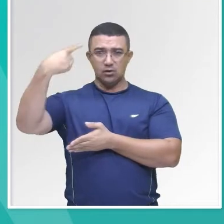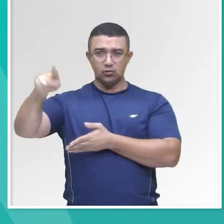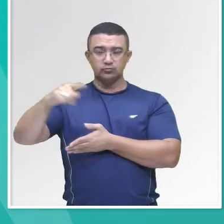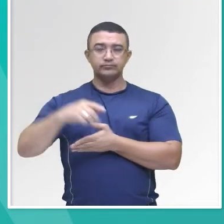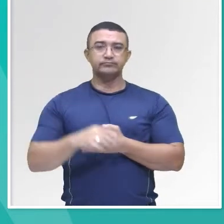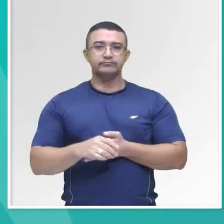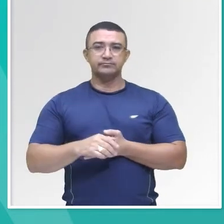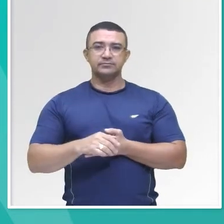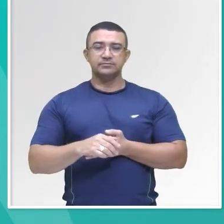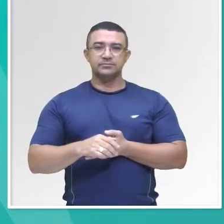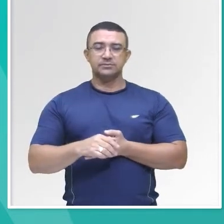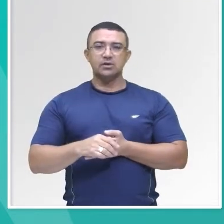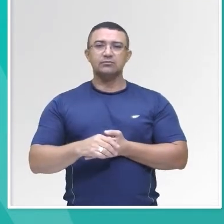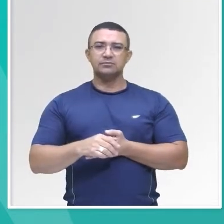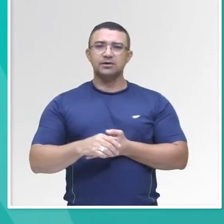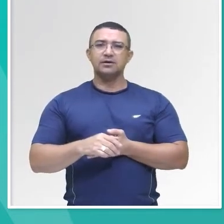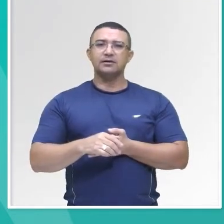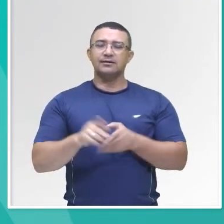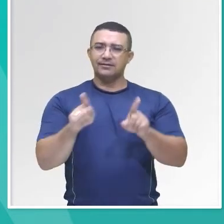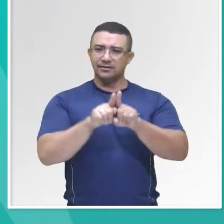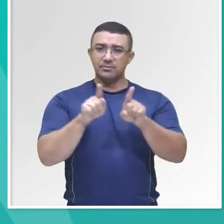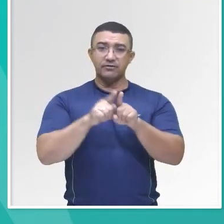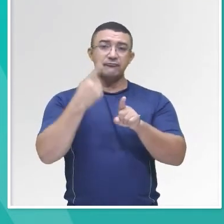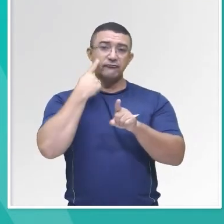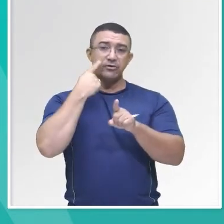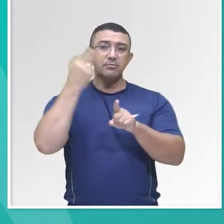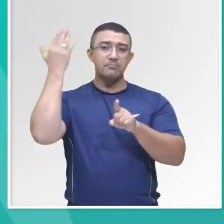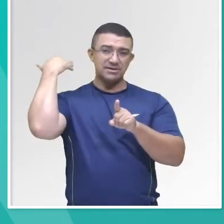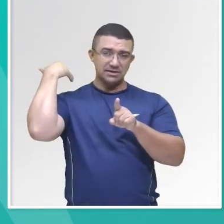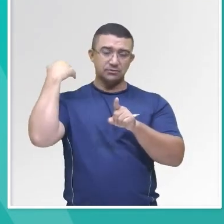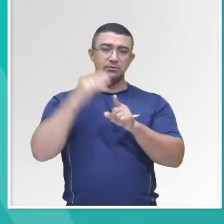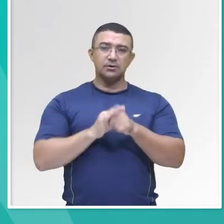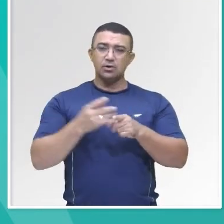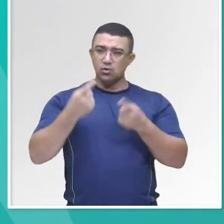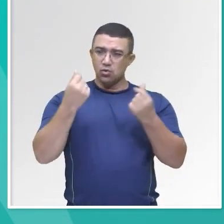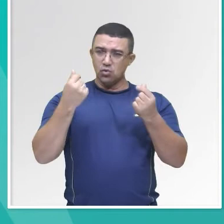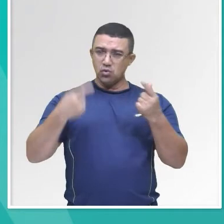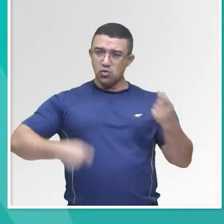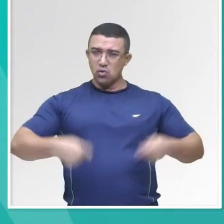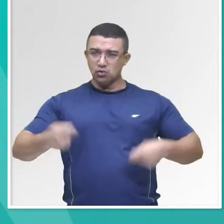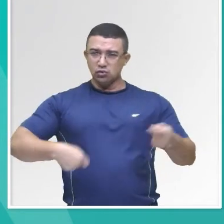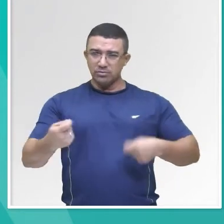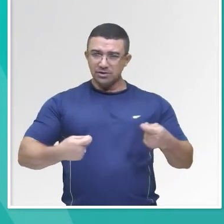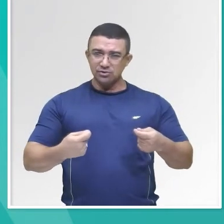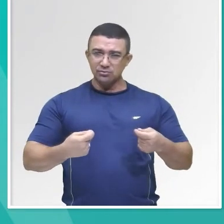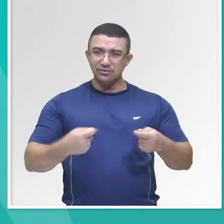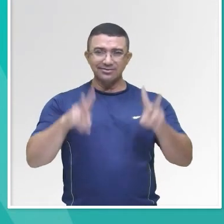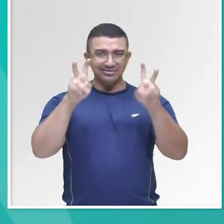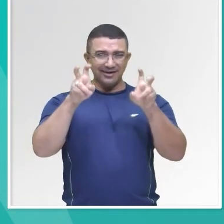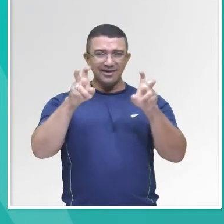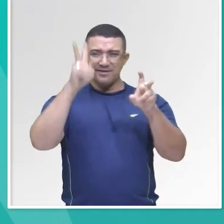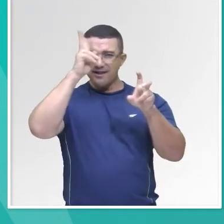o consumismo, e também vimos a infância de hoje, a infância de antigamente. Ali só era